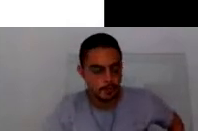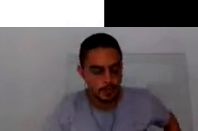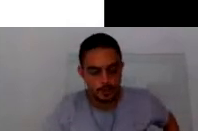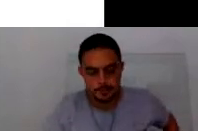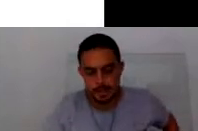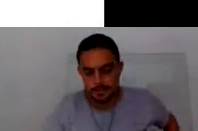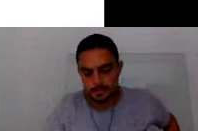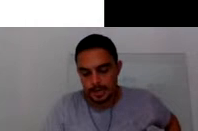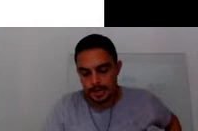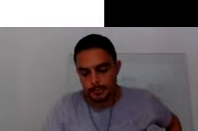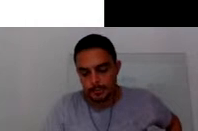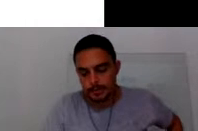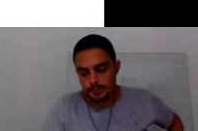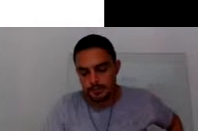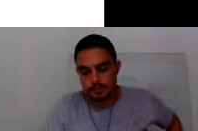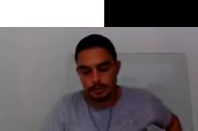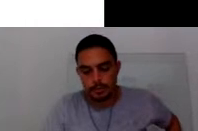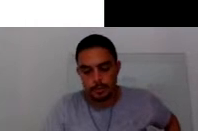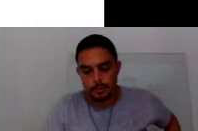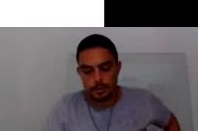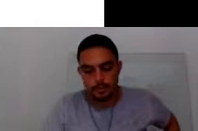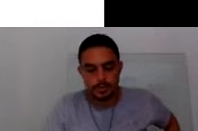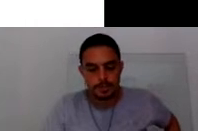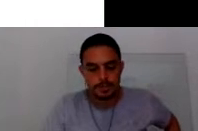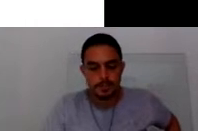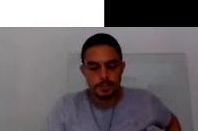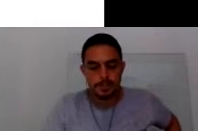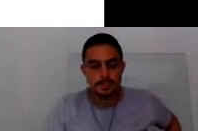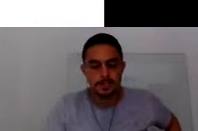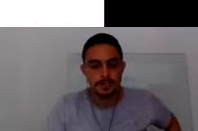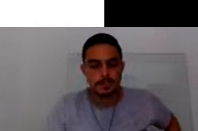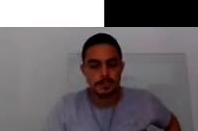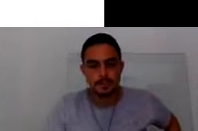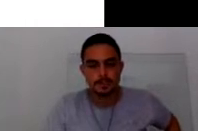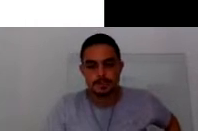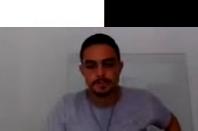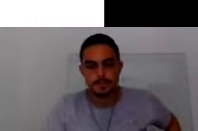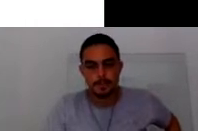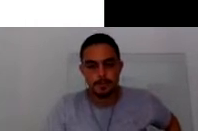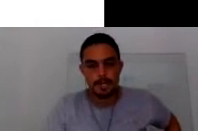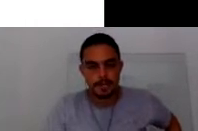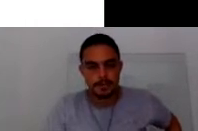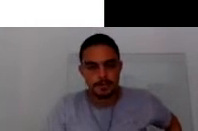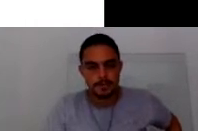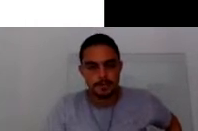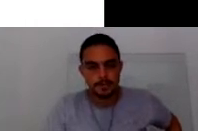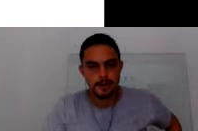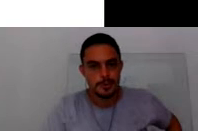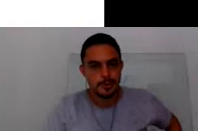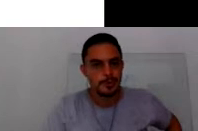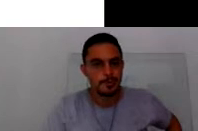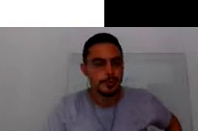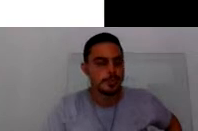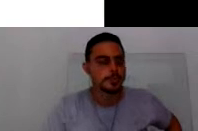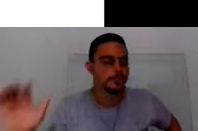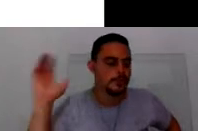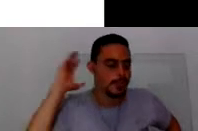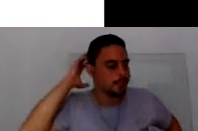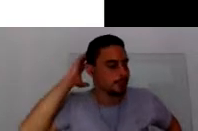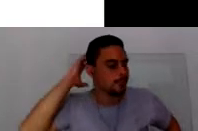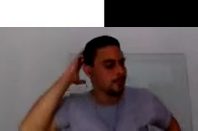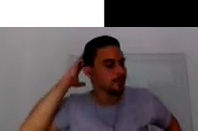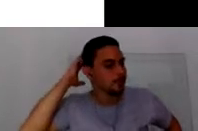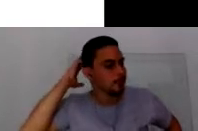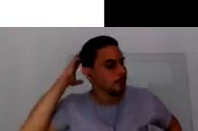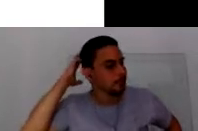8 características, explicando elas e descrevendo um pouquinho a importância de conhecer essas características. Beleza? Alguma dúvida para